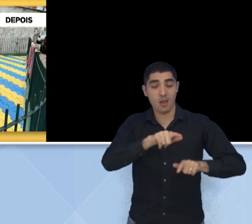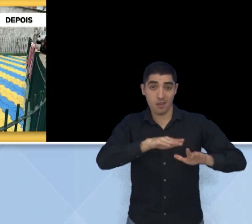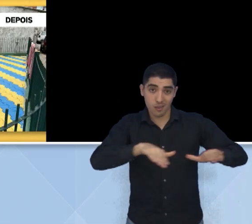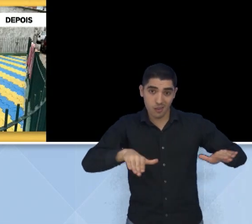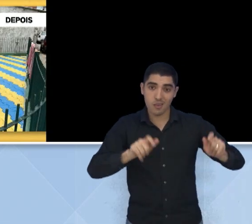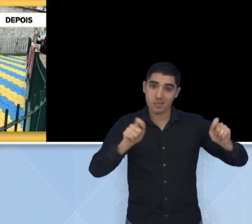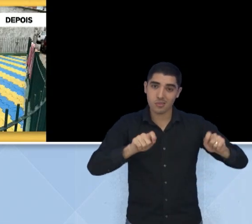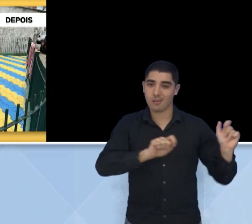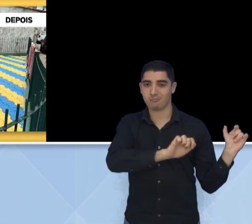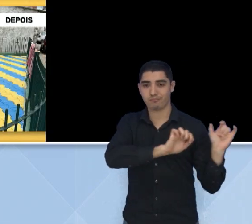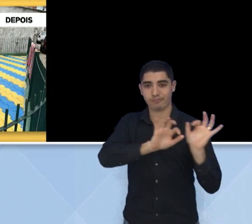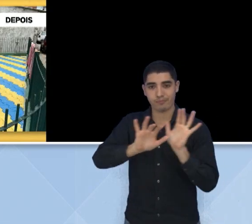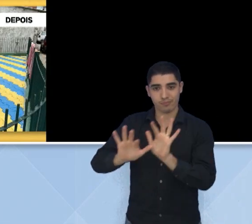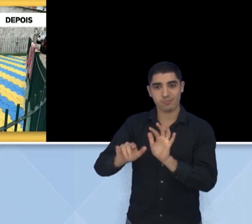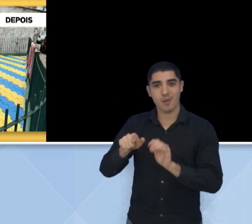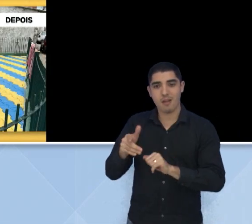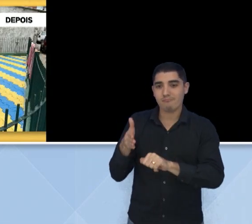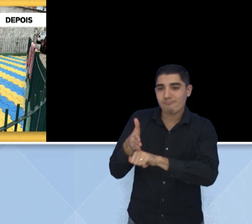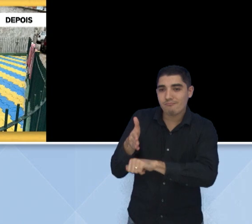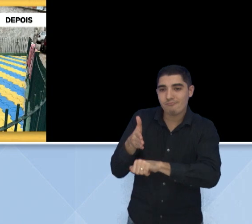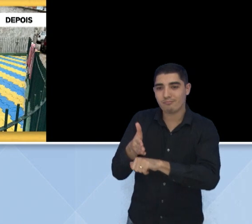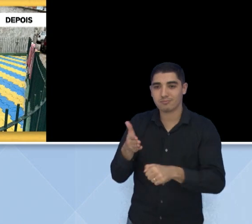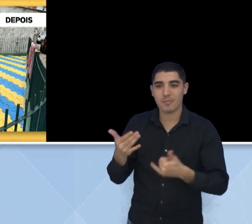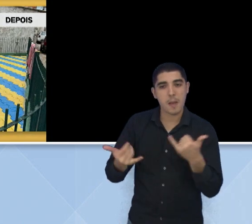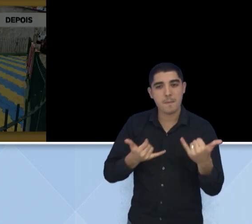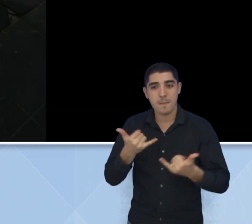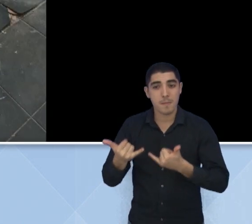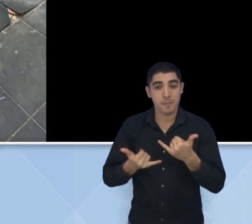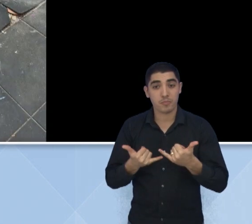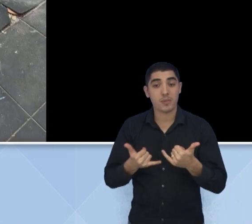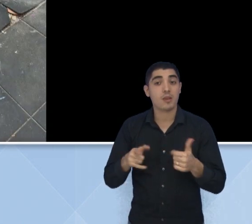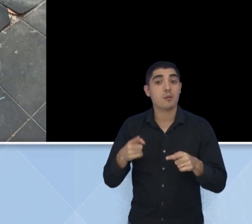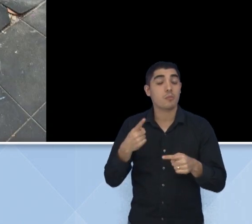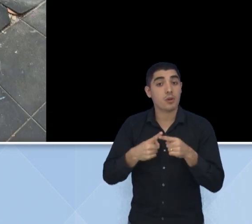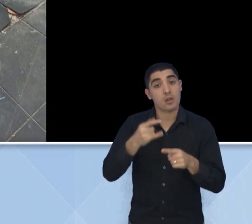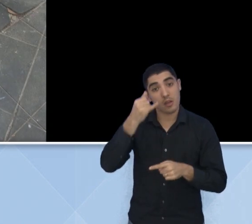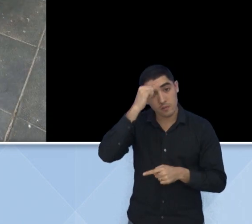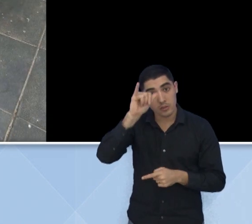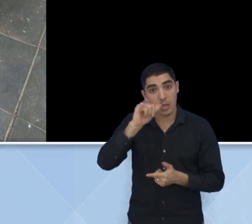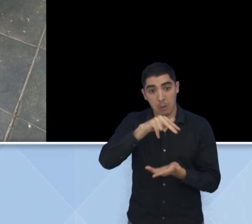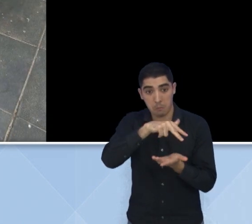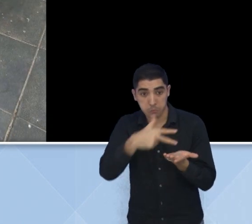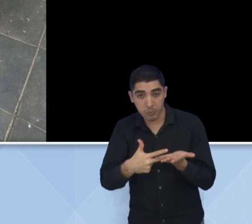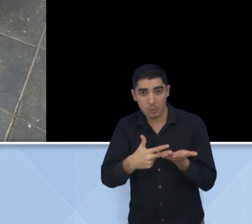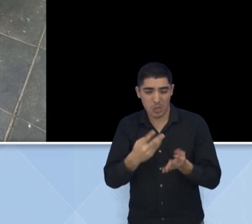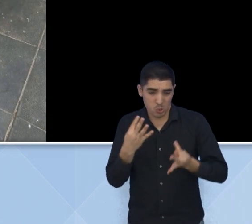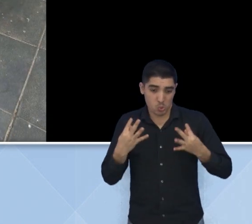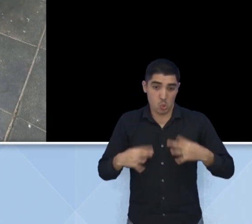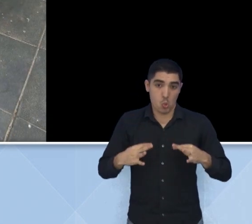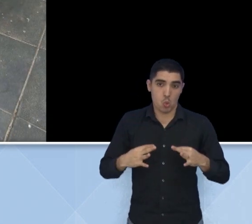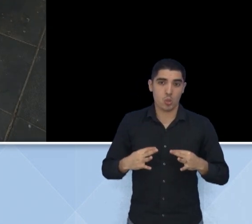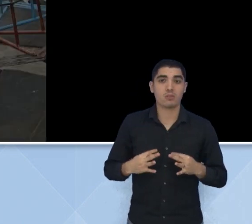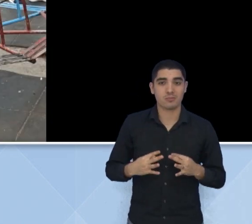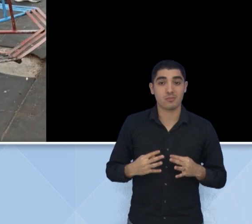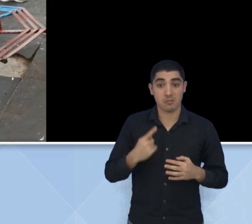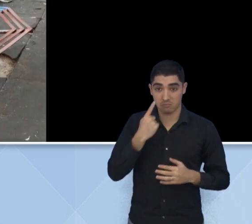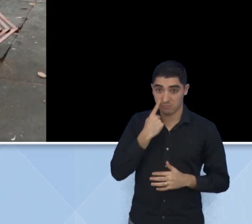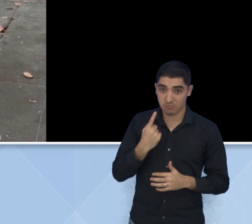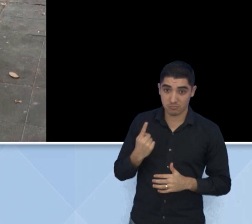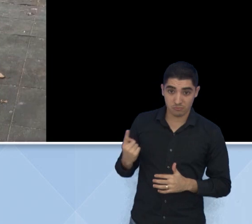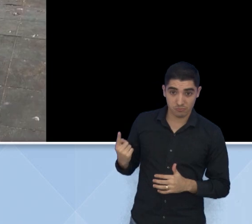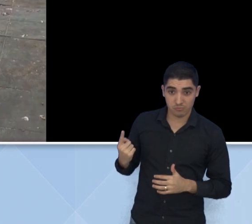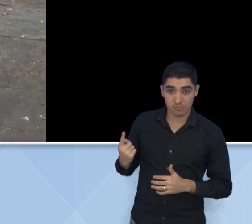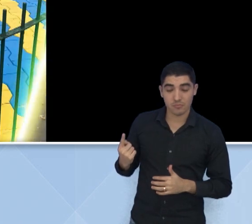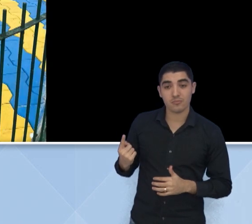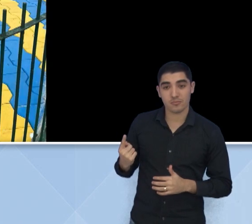para a comunidade, para que, né, devido quedas ou algo que aconteça com esse